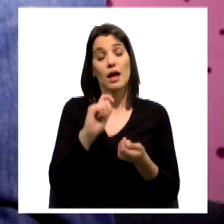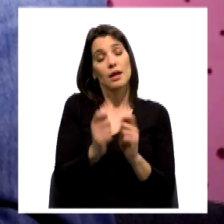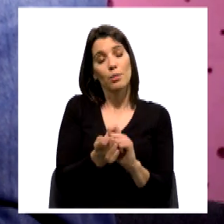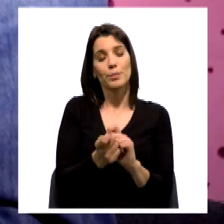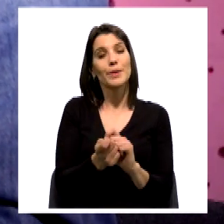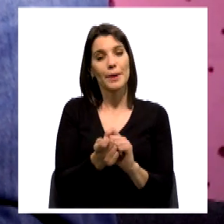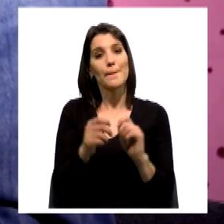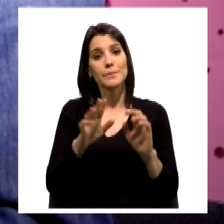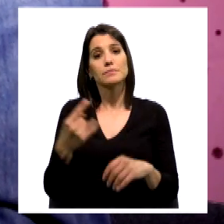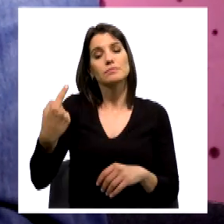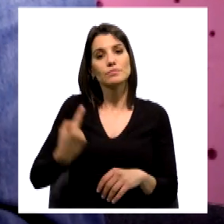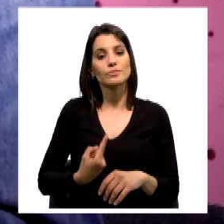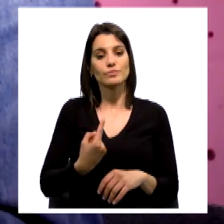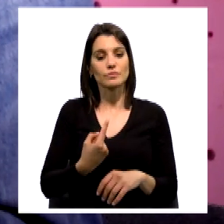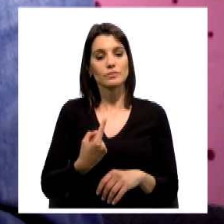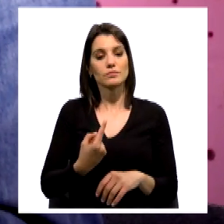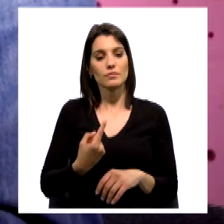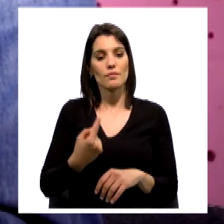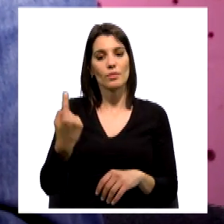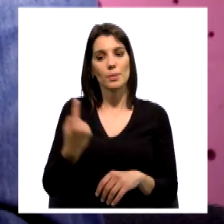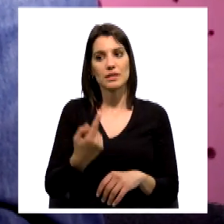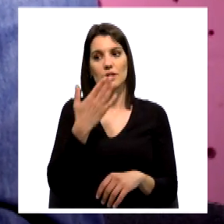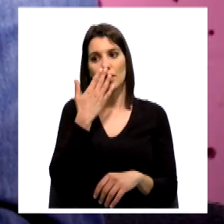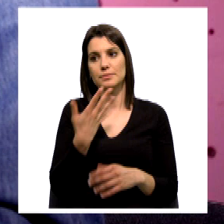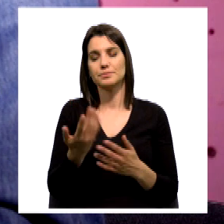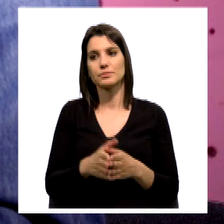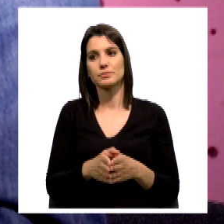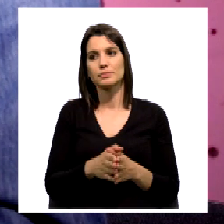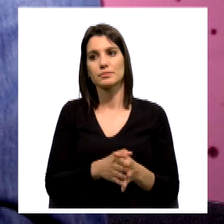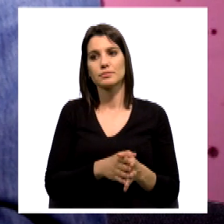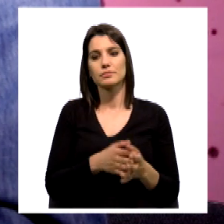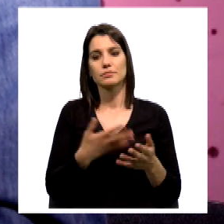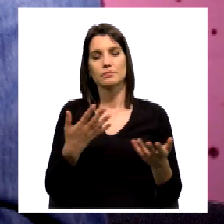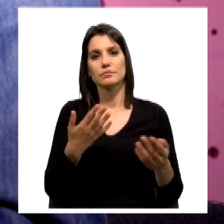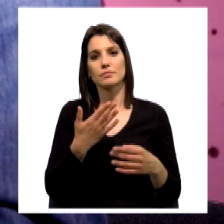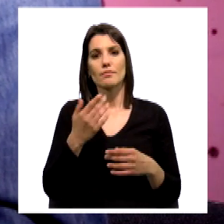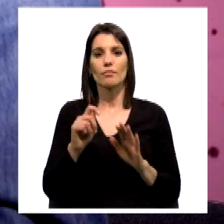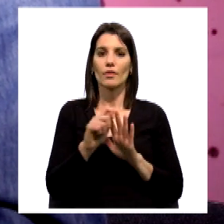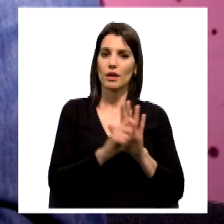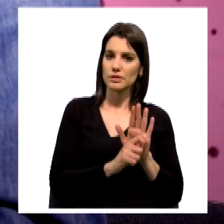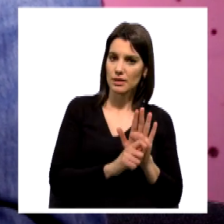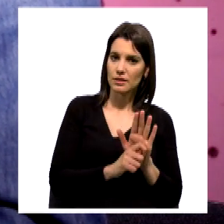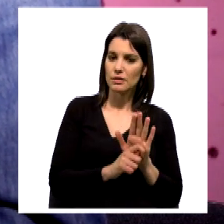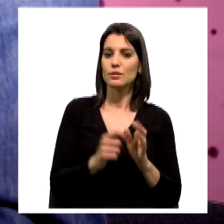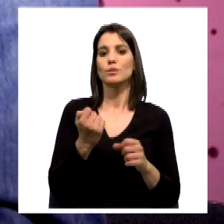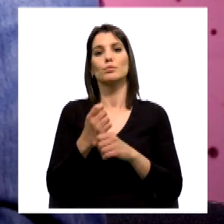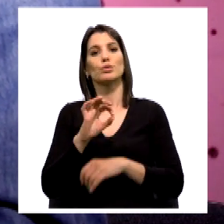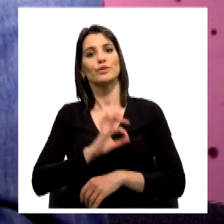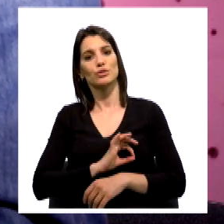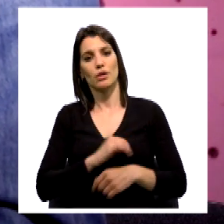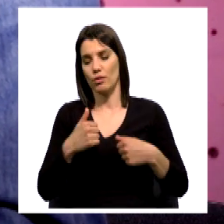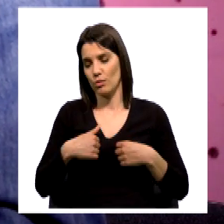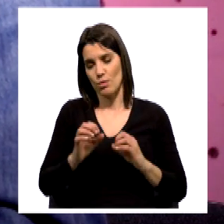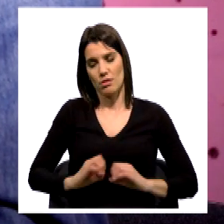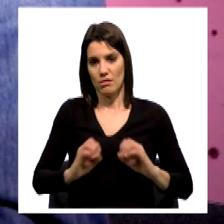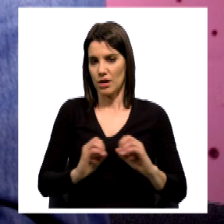mas existe uma obrigação, diria, não só ética, mas profissional, que